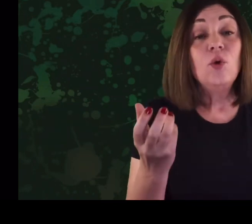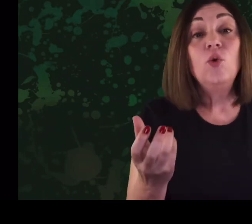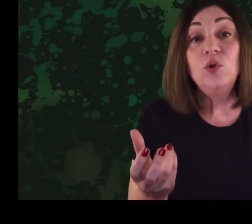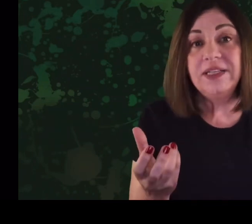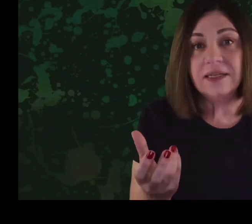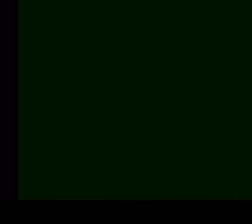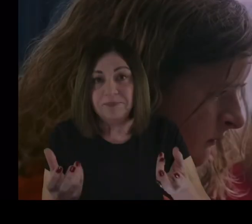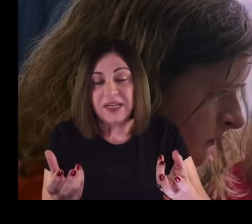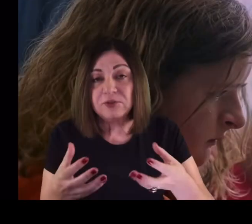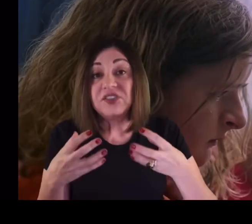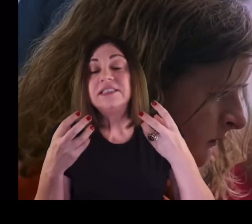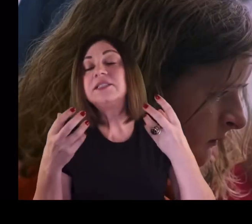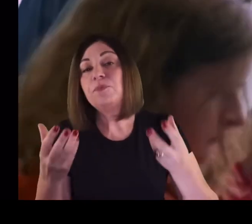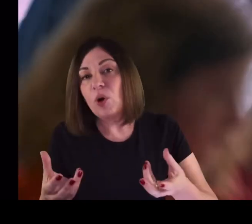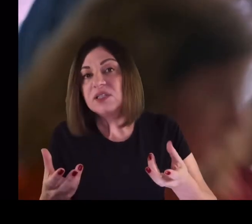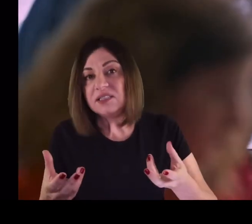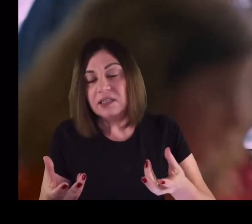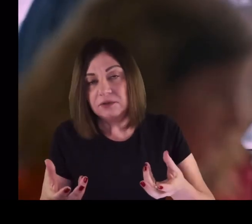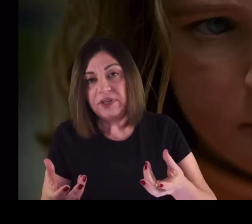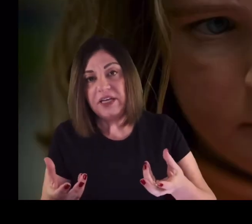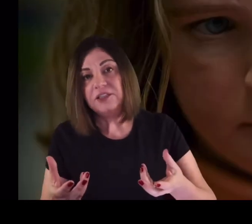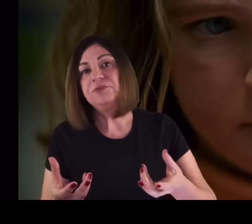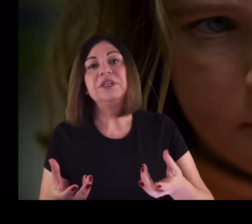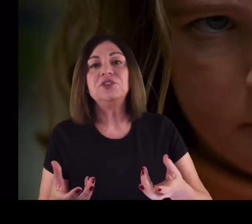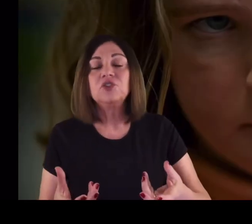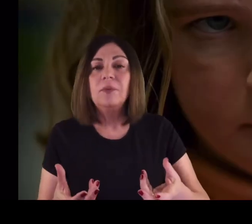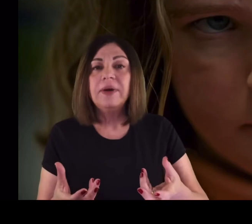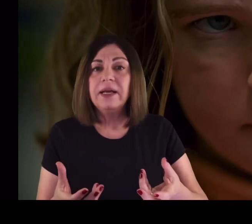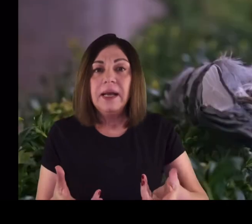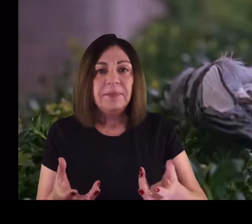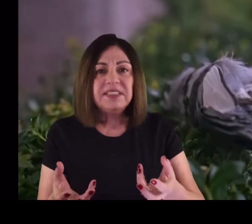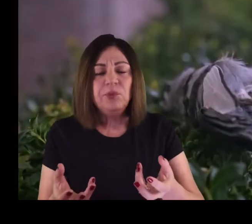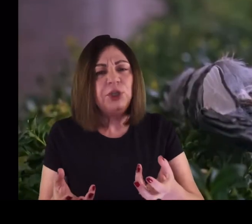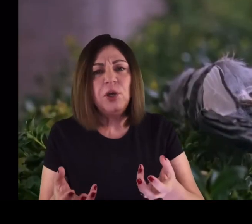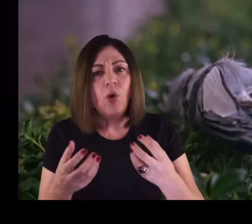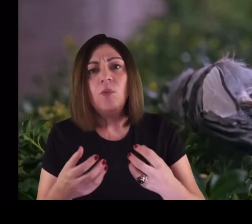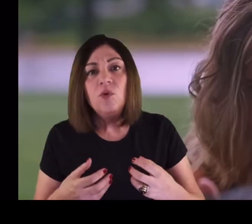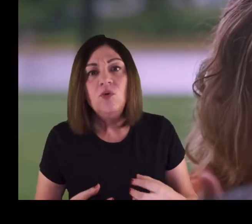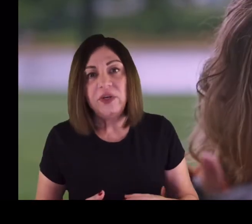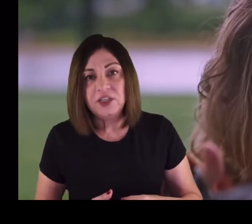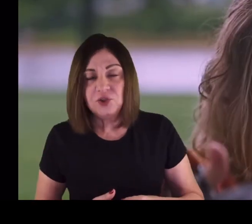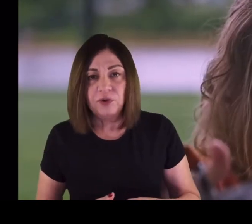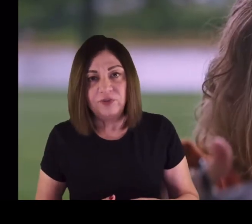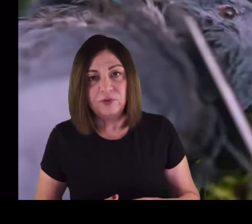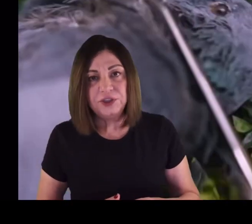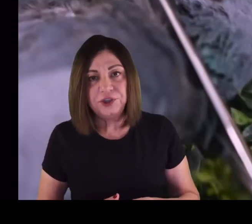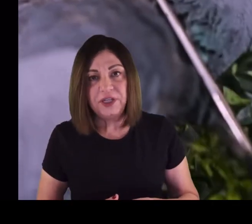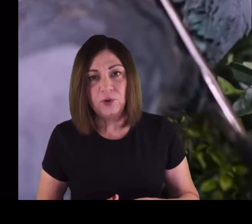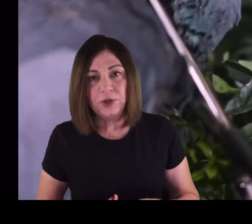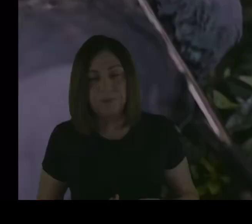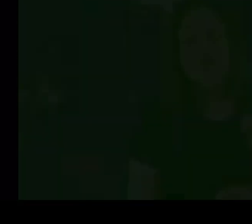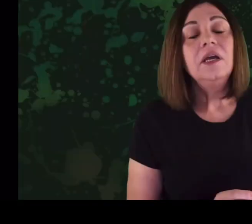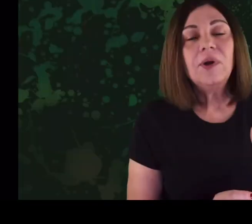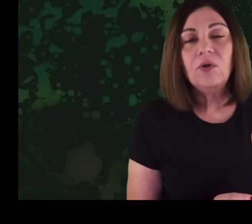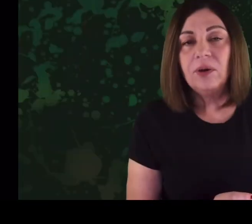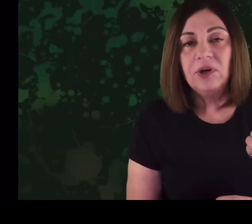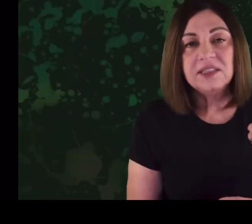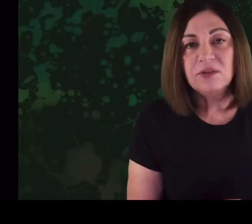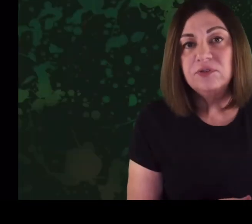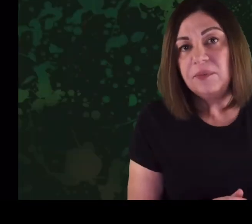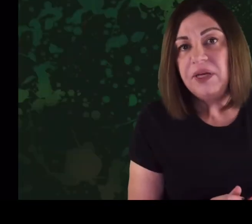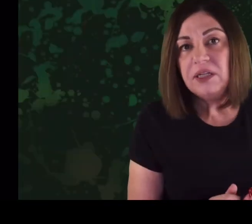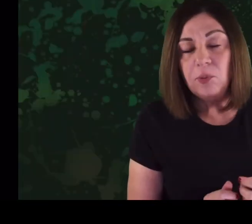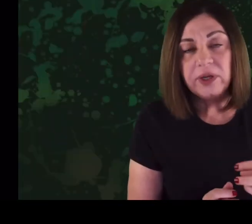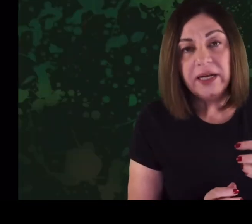menos aguda, menos exposta do que é de Midsommar, mas é muito incomum isso num filme de terror. E é uma